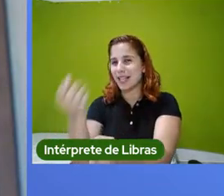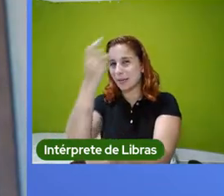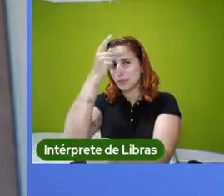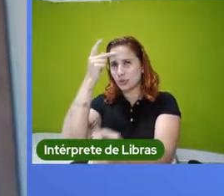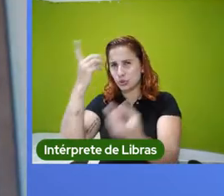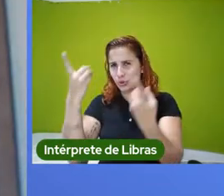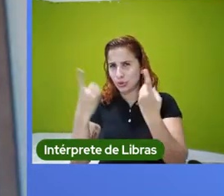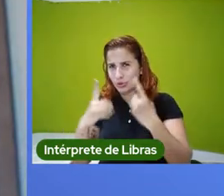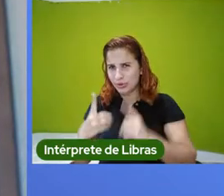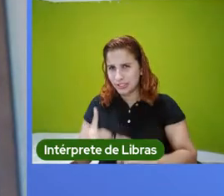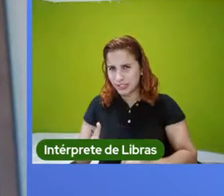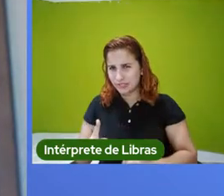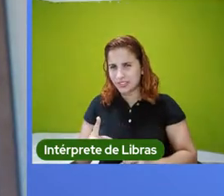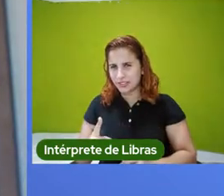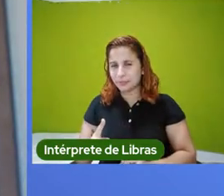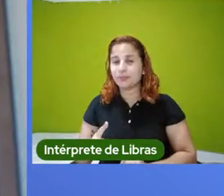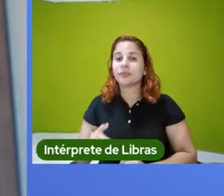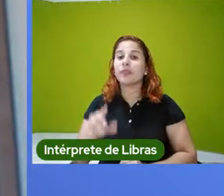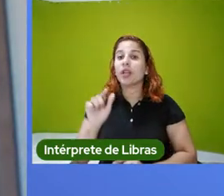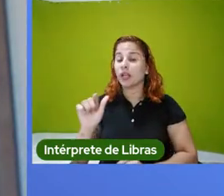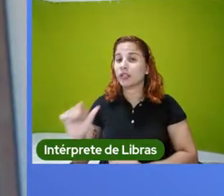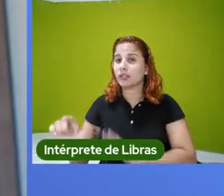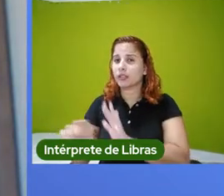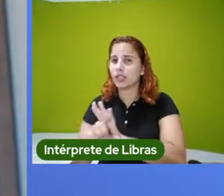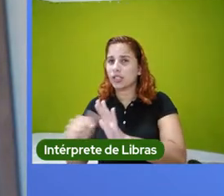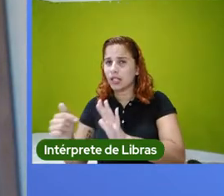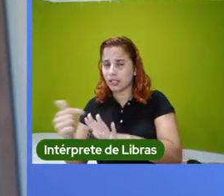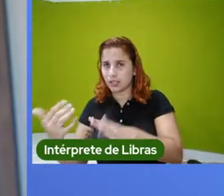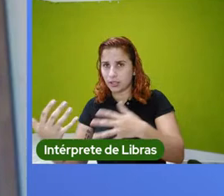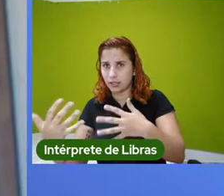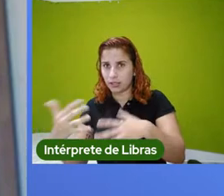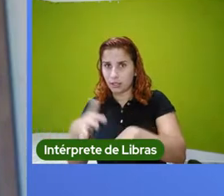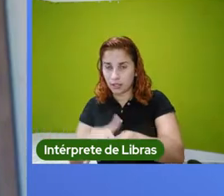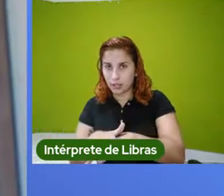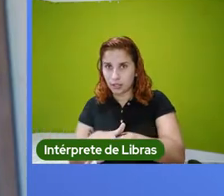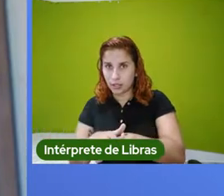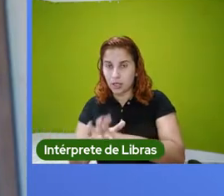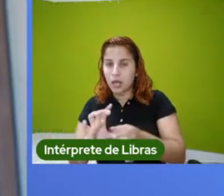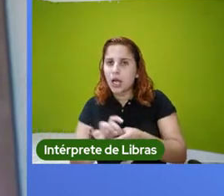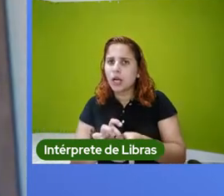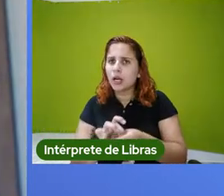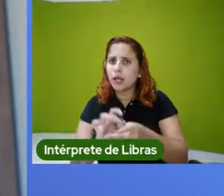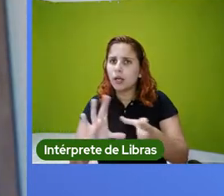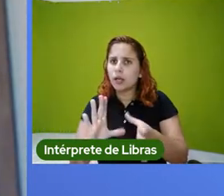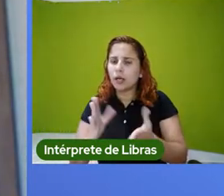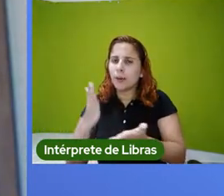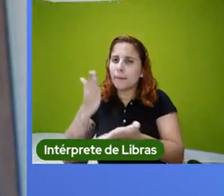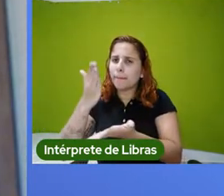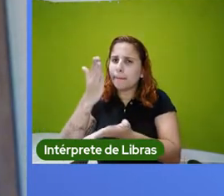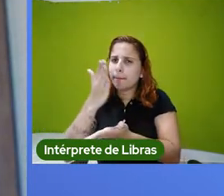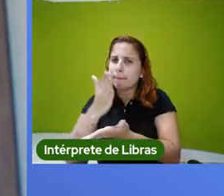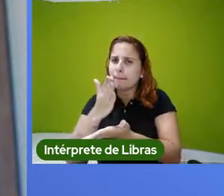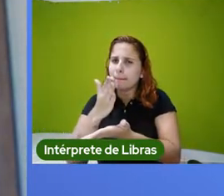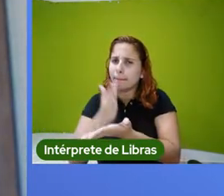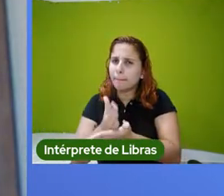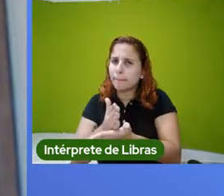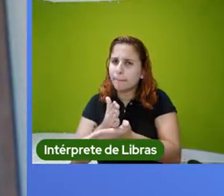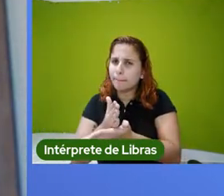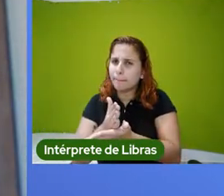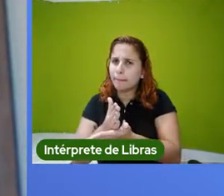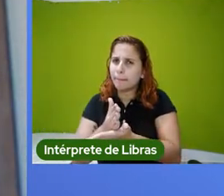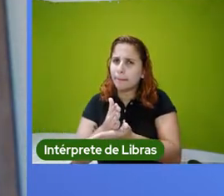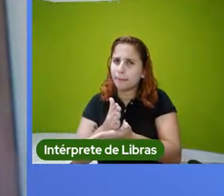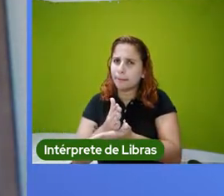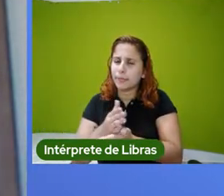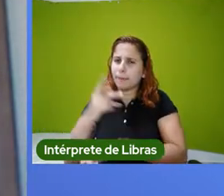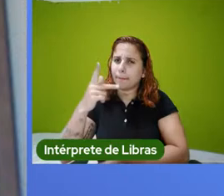O auxílio inclusão, para quem não sabe, a legislação permite que seja acumulado um valor correspondente a meio